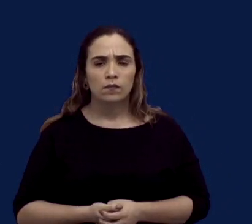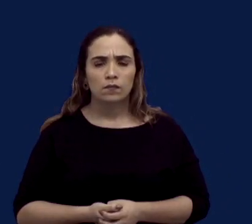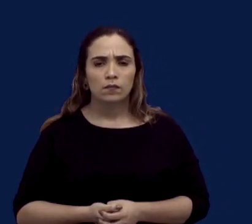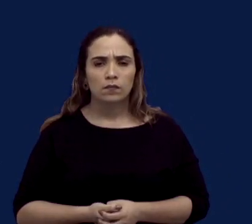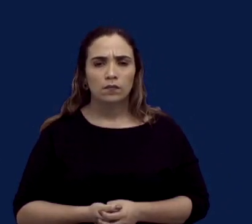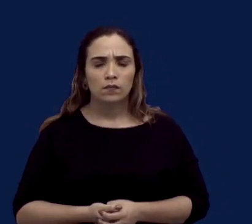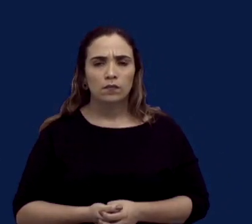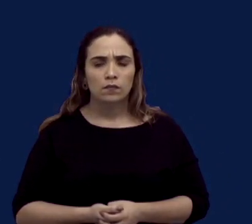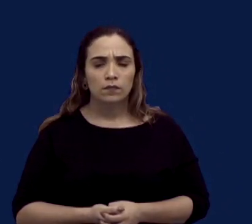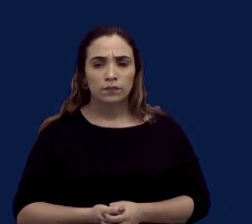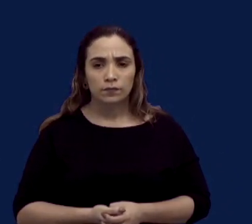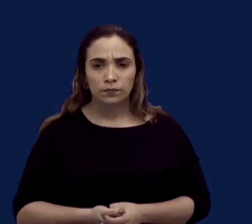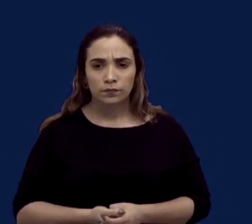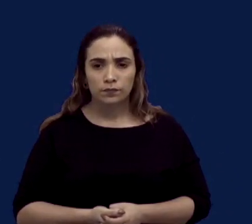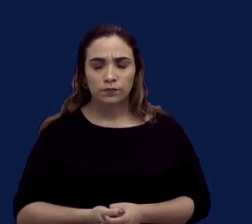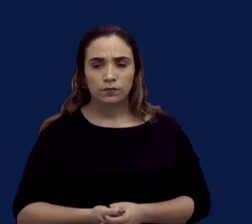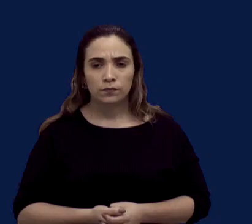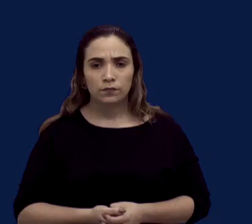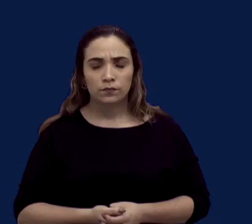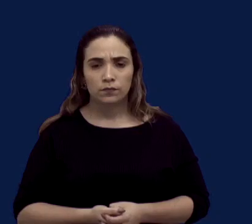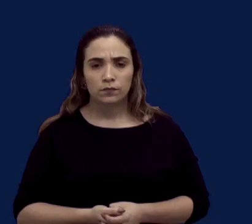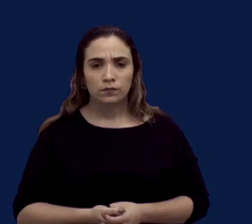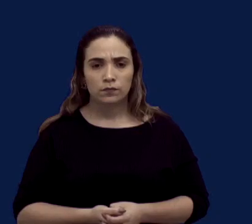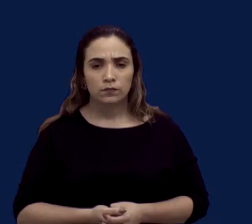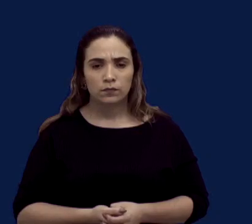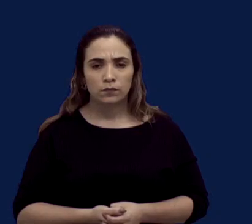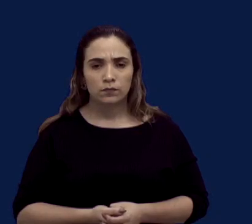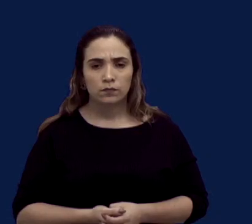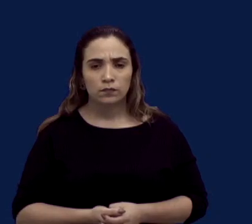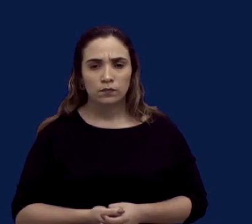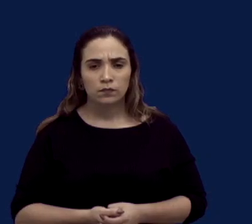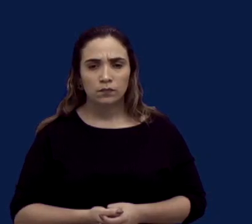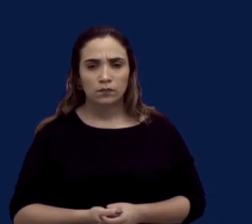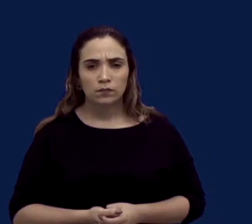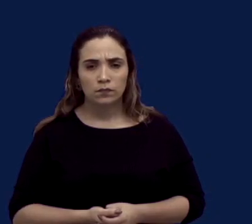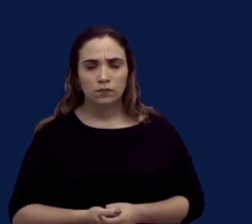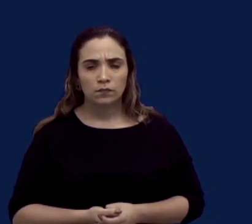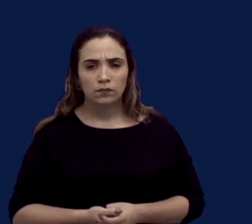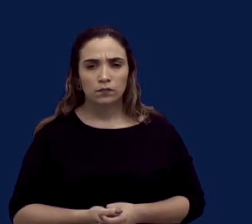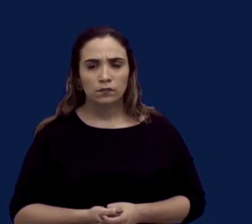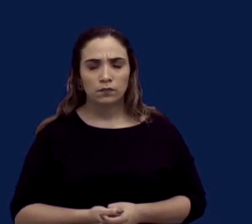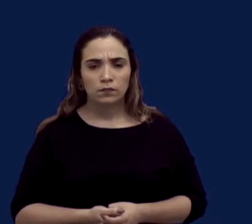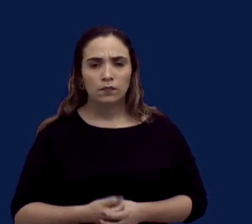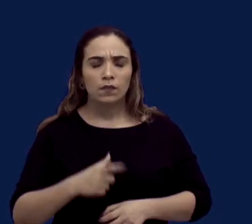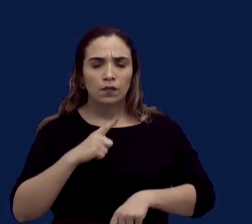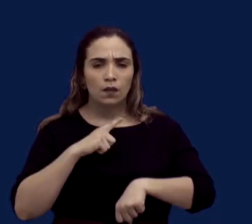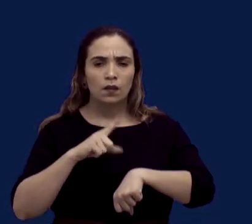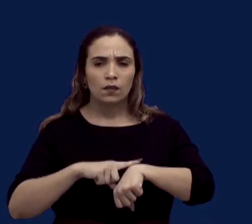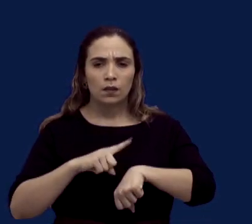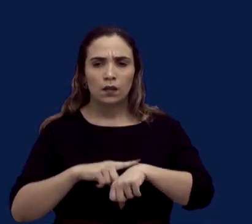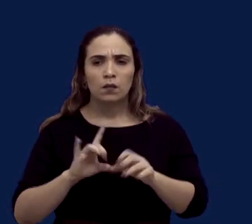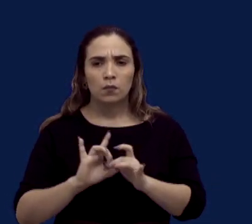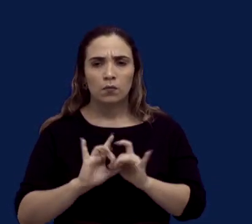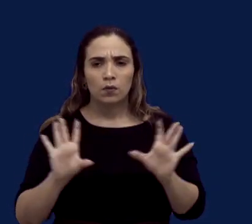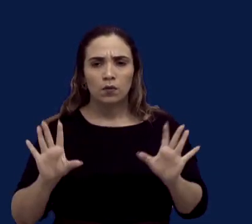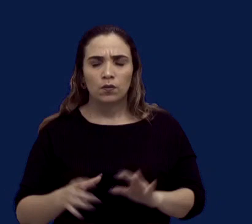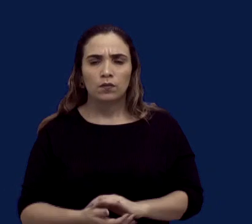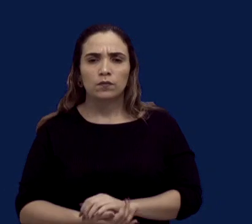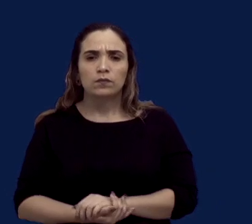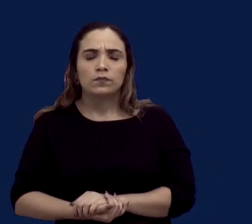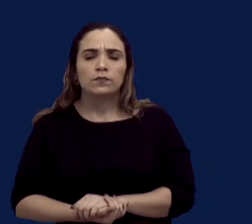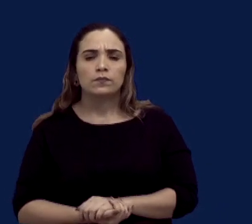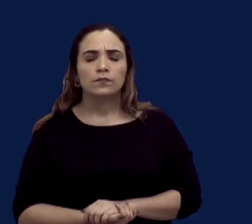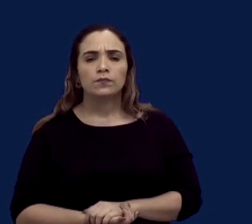Você quer falar alguma coisa? Não, estou dizendo que sim, que ainda tem tempo, né? Que a gente pode... Perfeito.